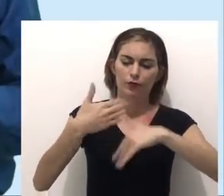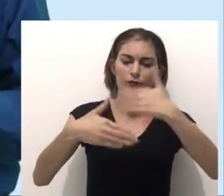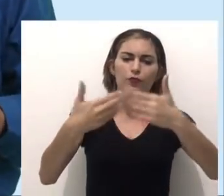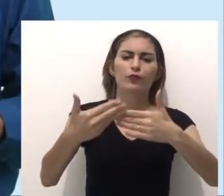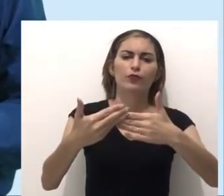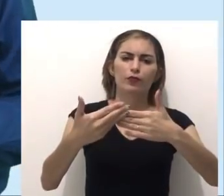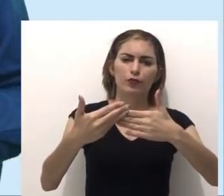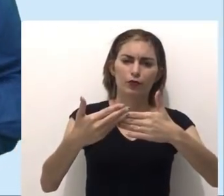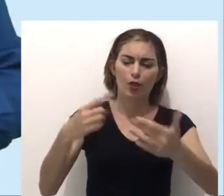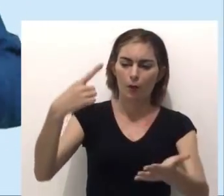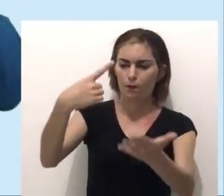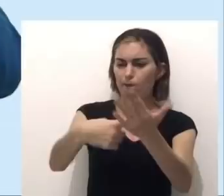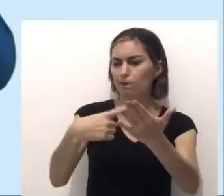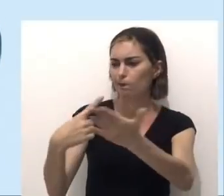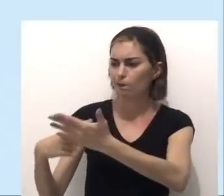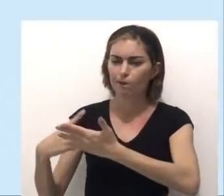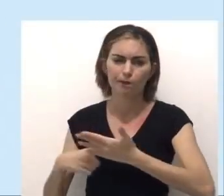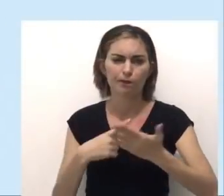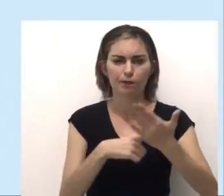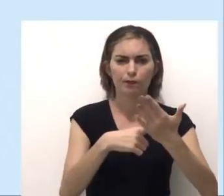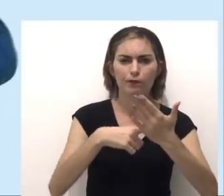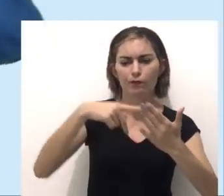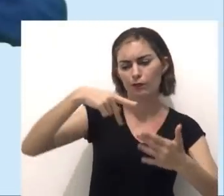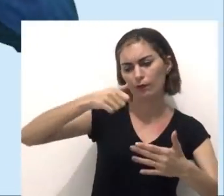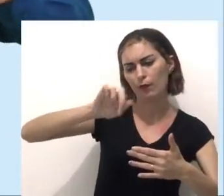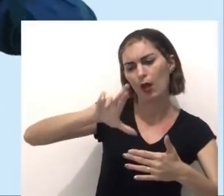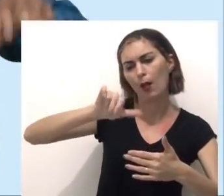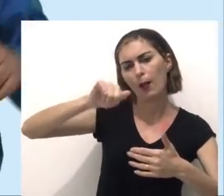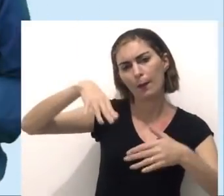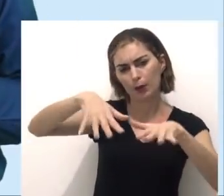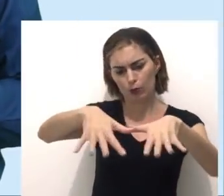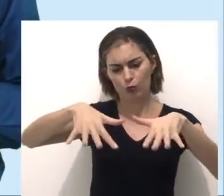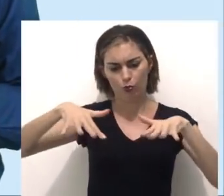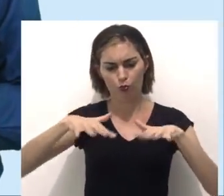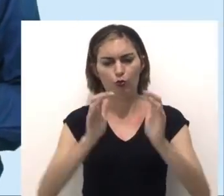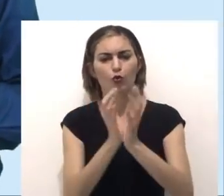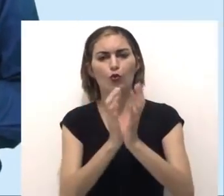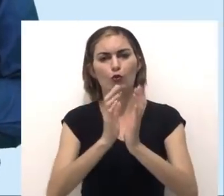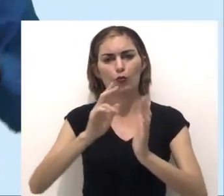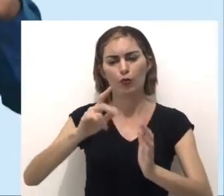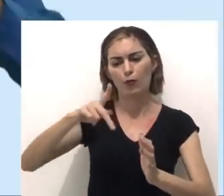consolidando em quê? E em acordo com o parlamento,